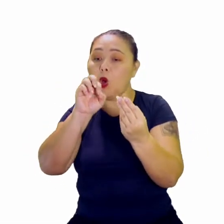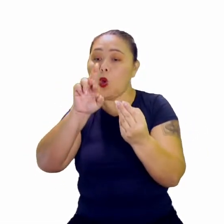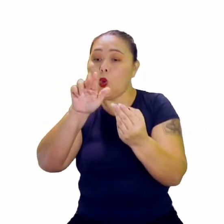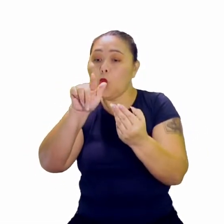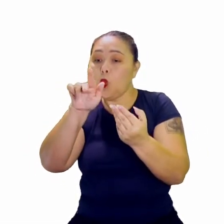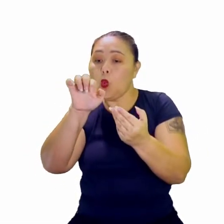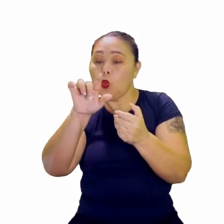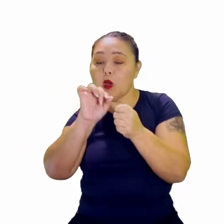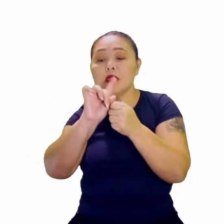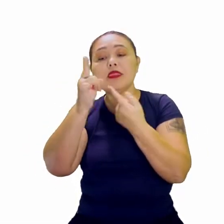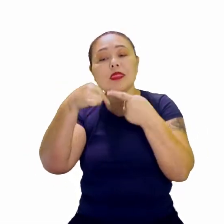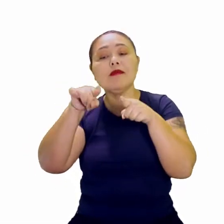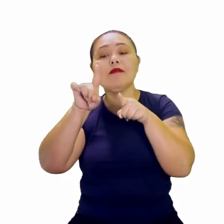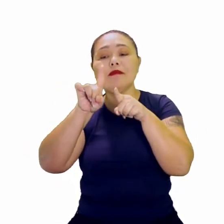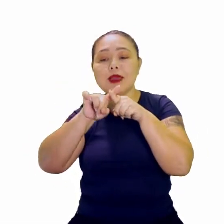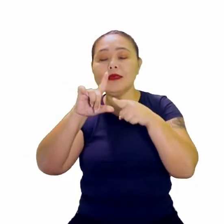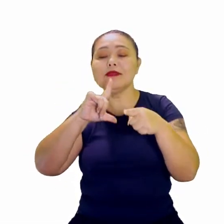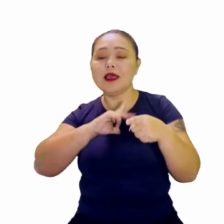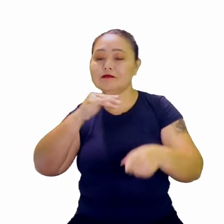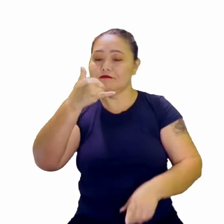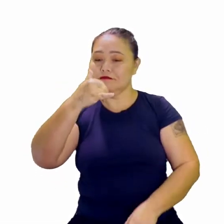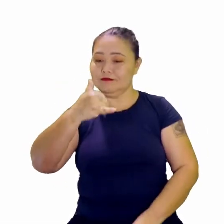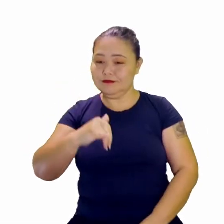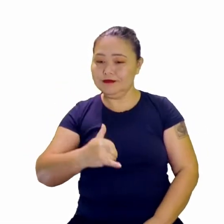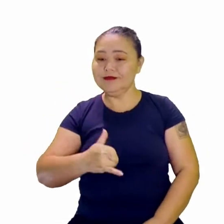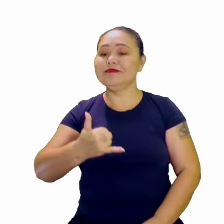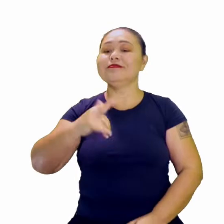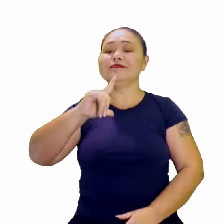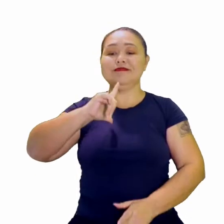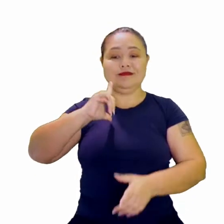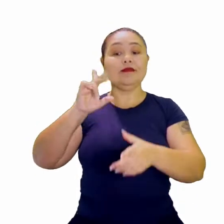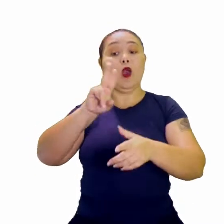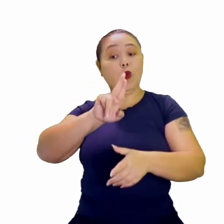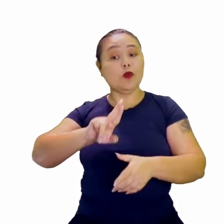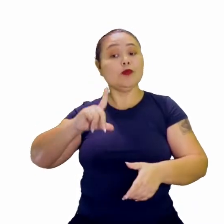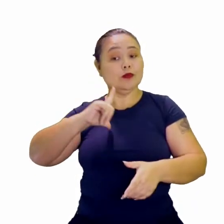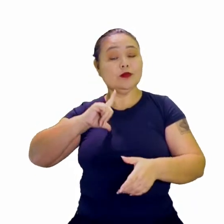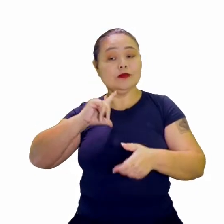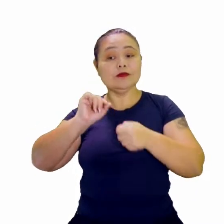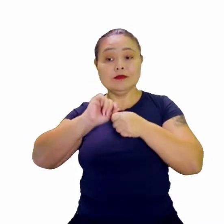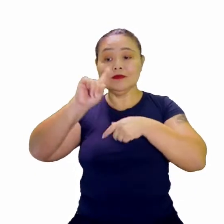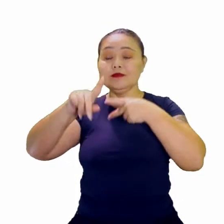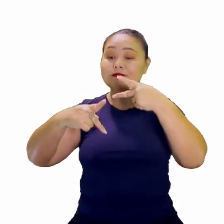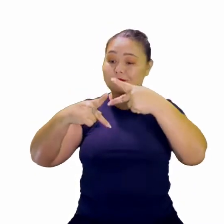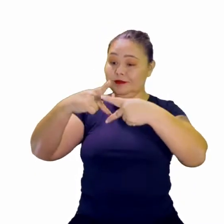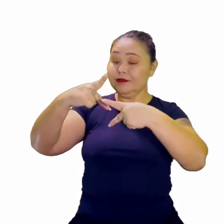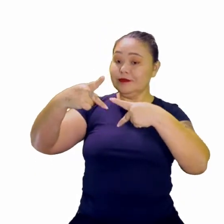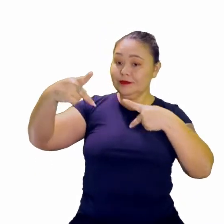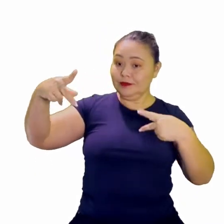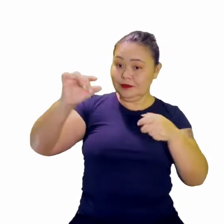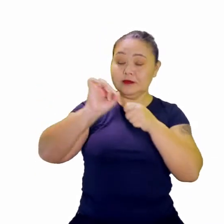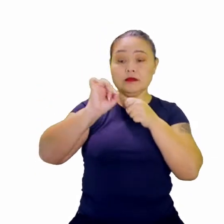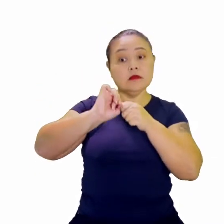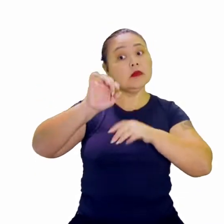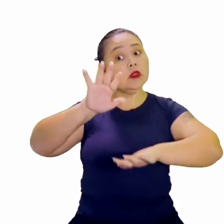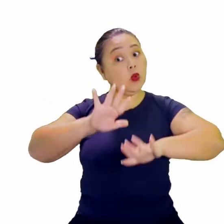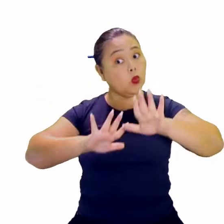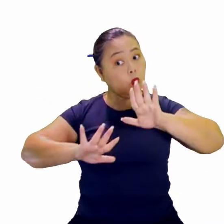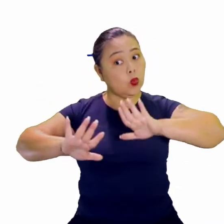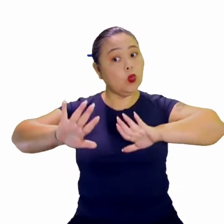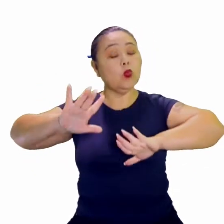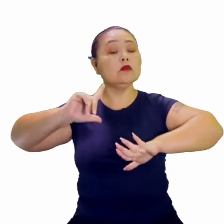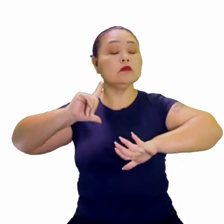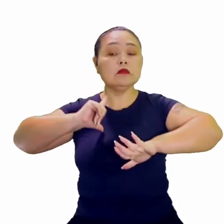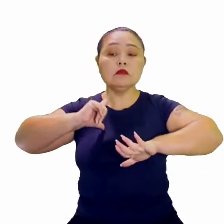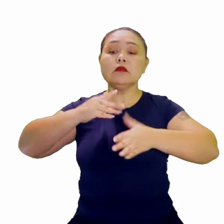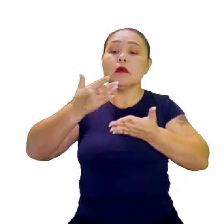de energia. A gente também vai utilizar o músculo para produzir energia, através das proteínas. Então, a gente tem que cuidar, porque a gente